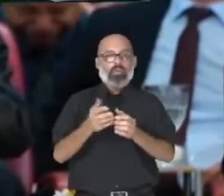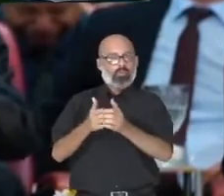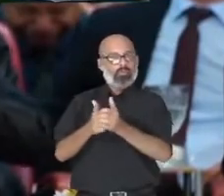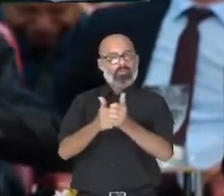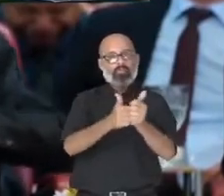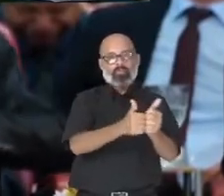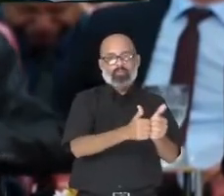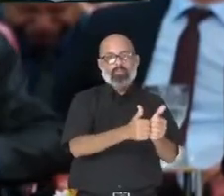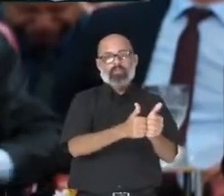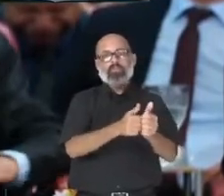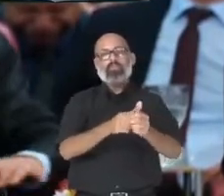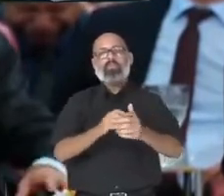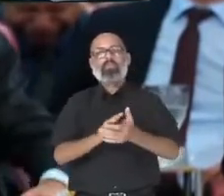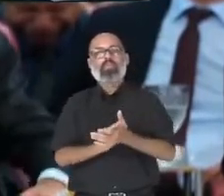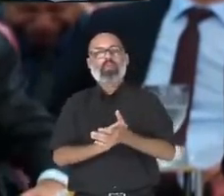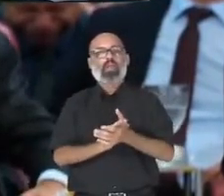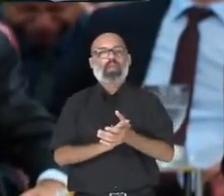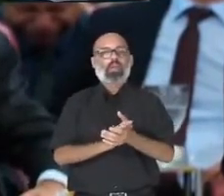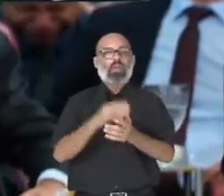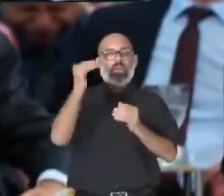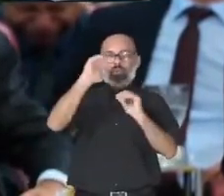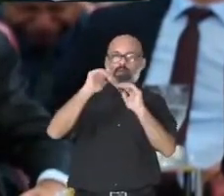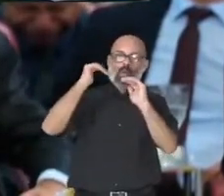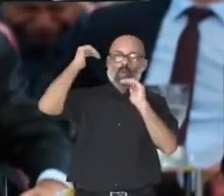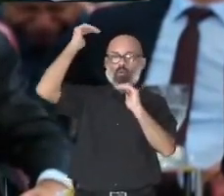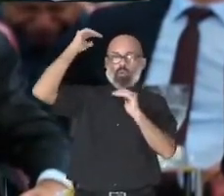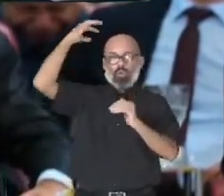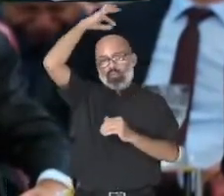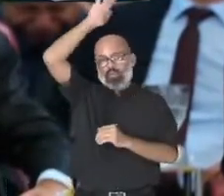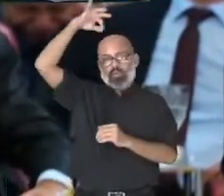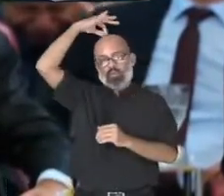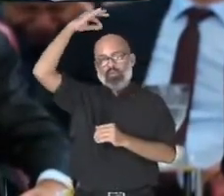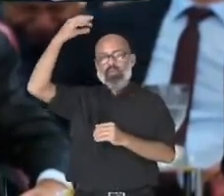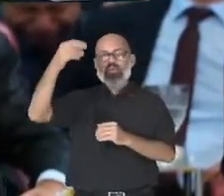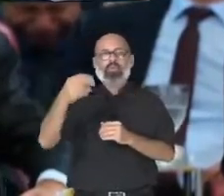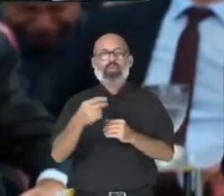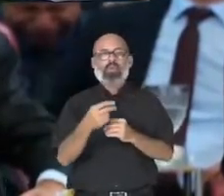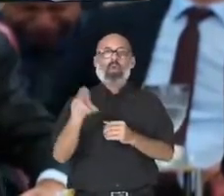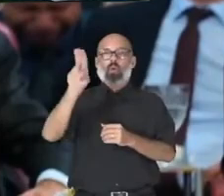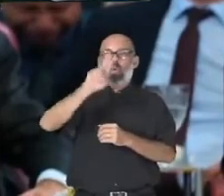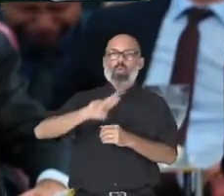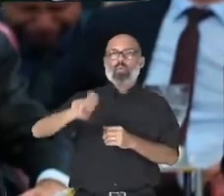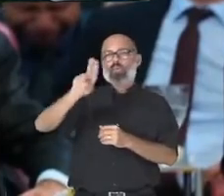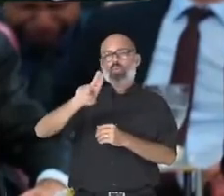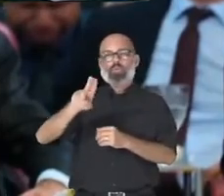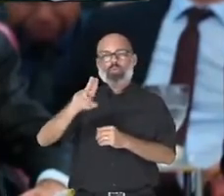guia. E quando ele está sobre nós, ele nos usa.